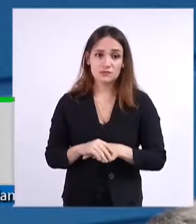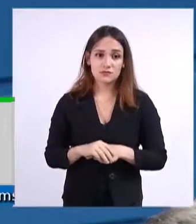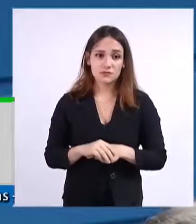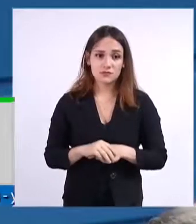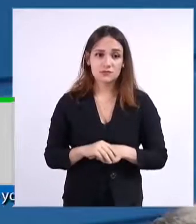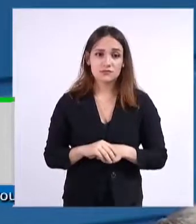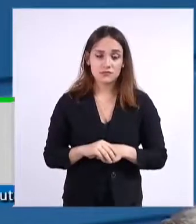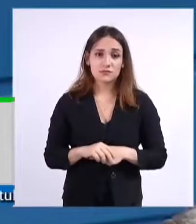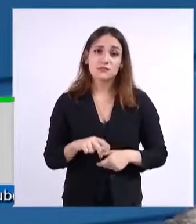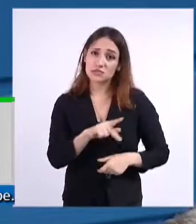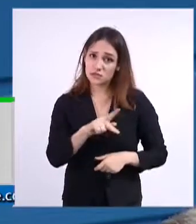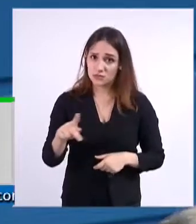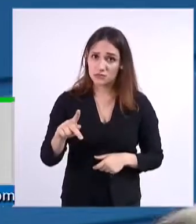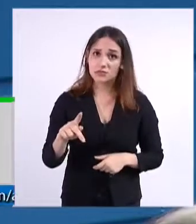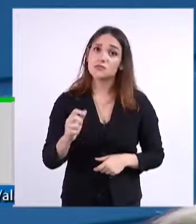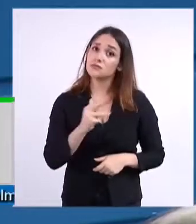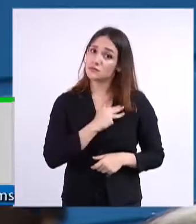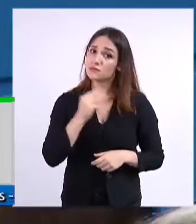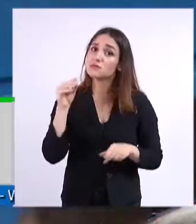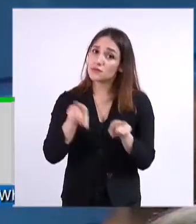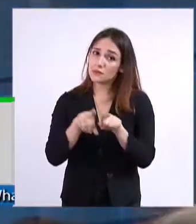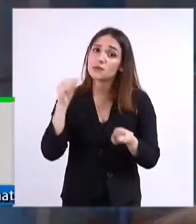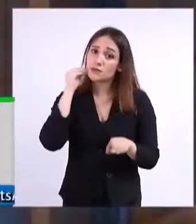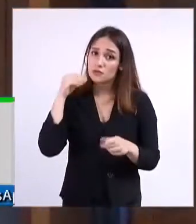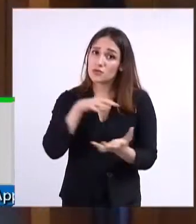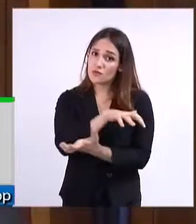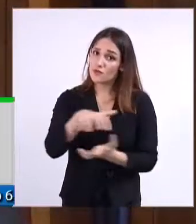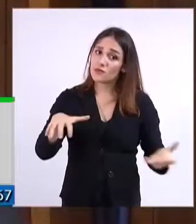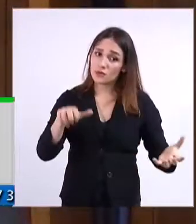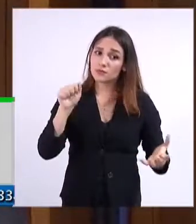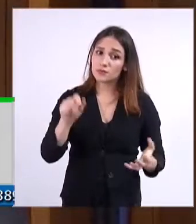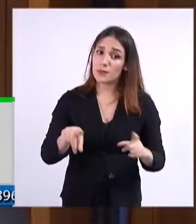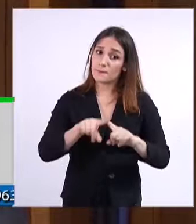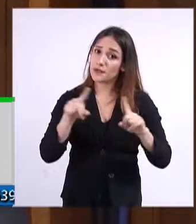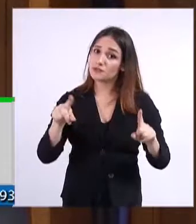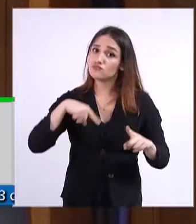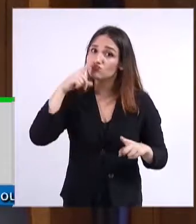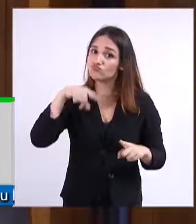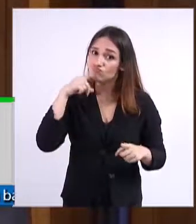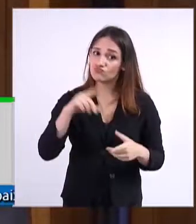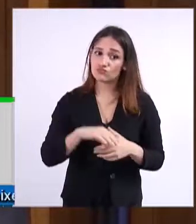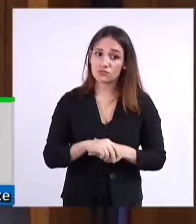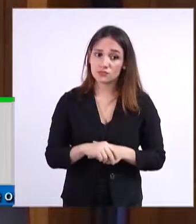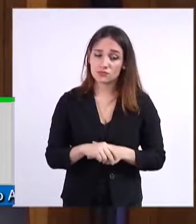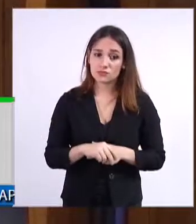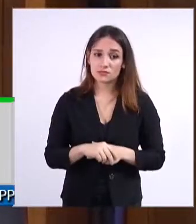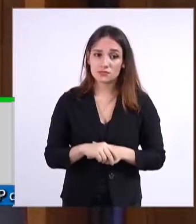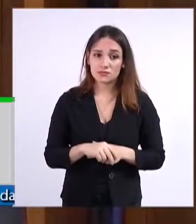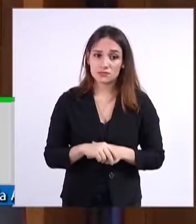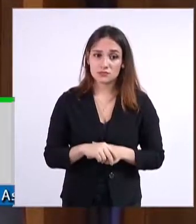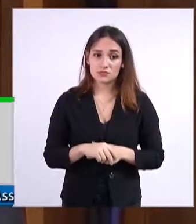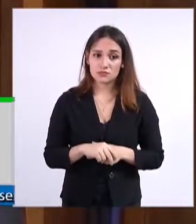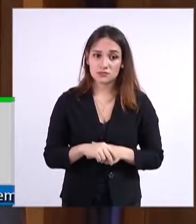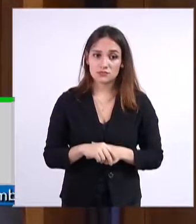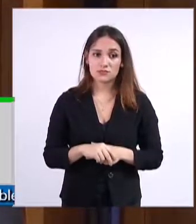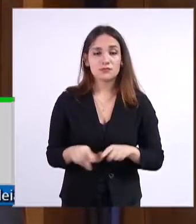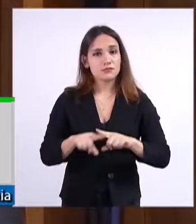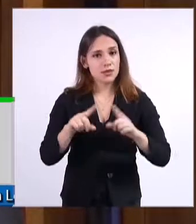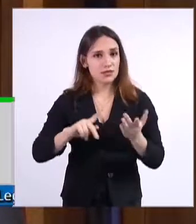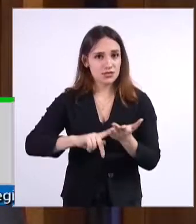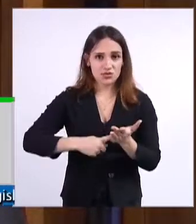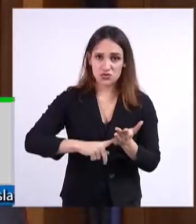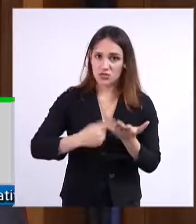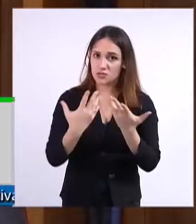Lula, tentou fazer uma reforma da Previdência e foi vencido pelos pedidos dos